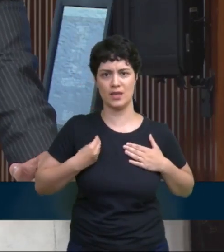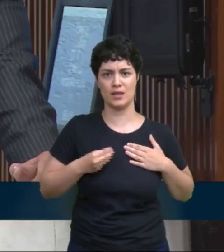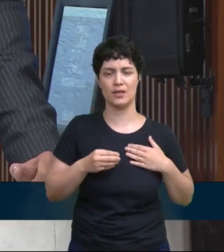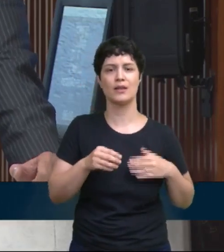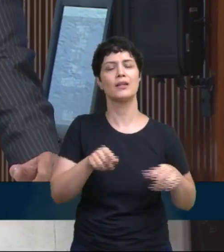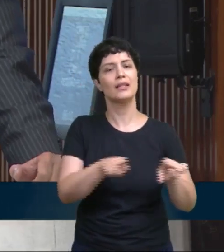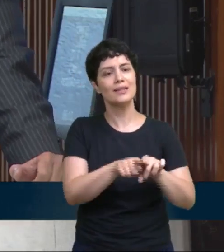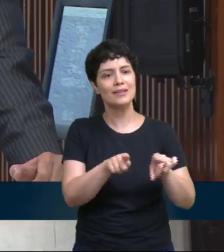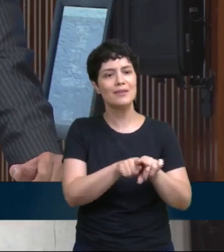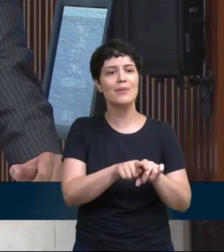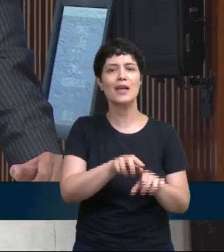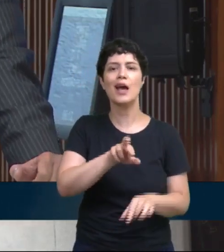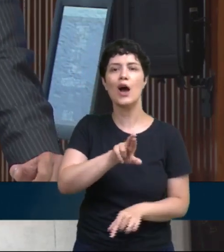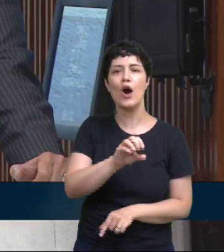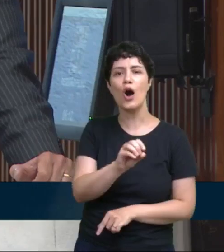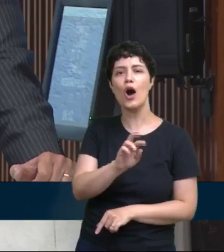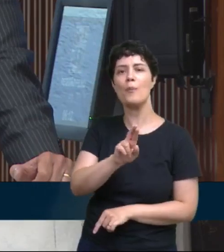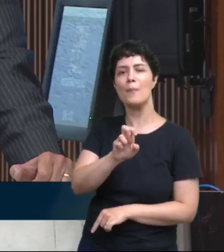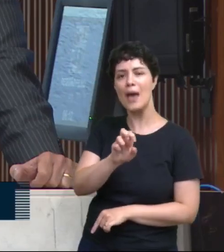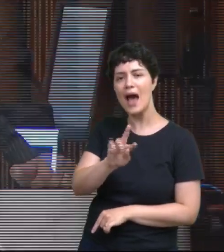Roberta e da minha mãe.